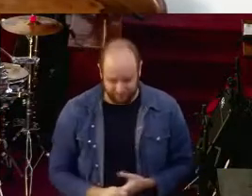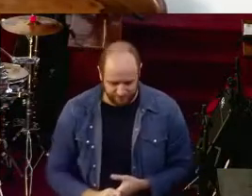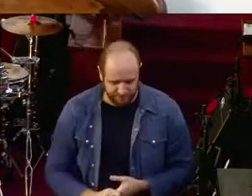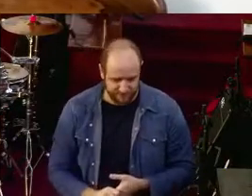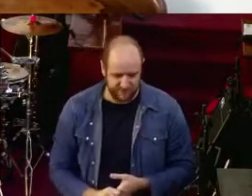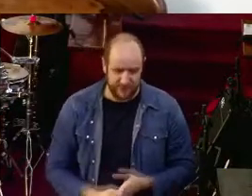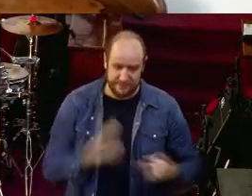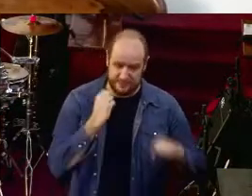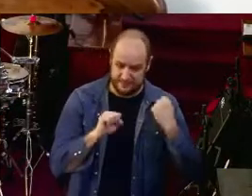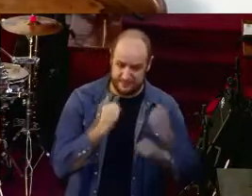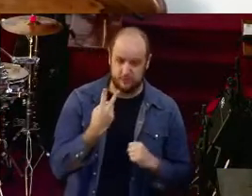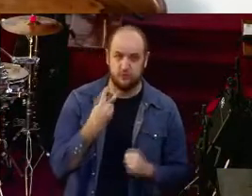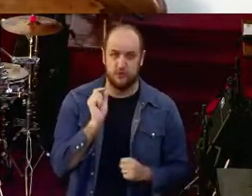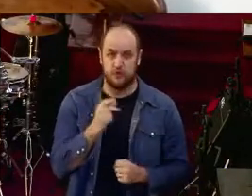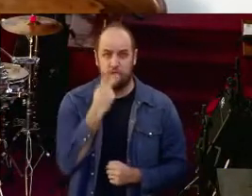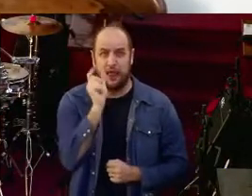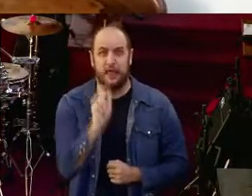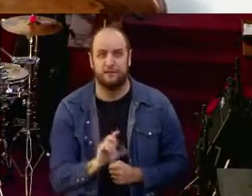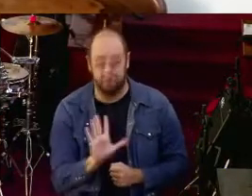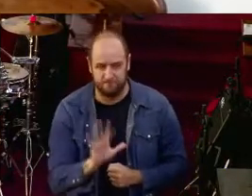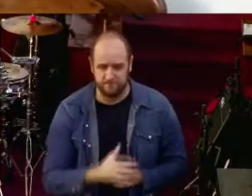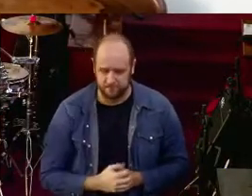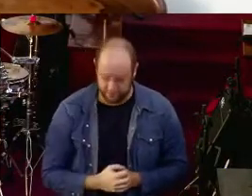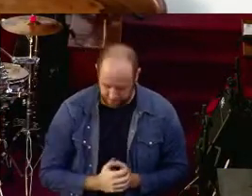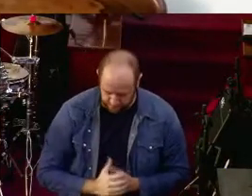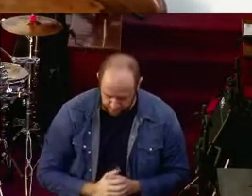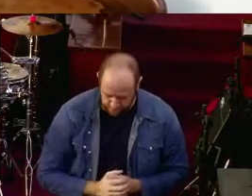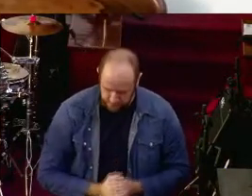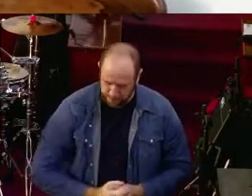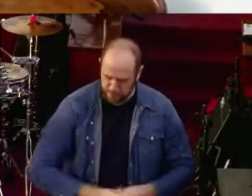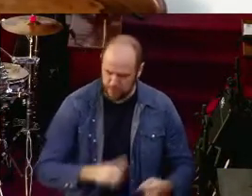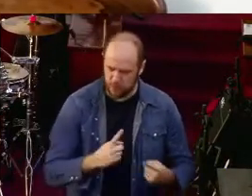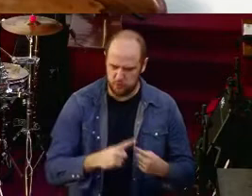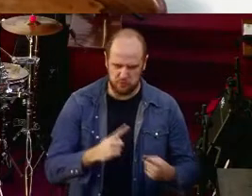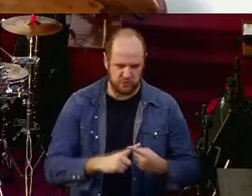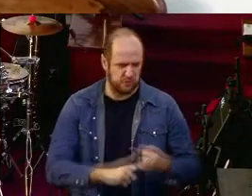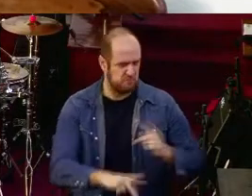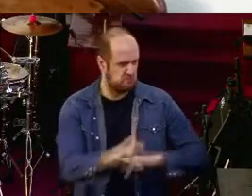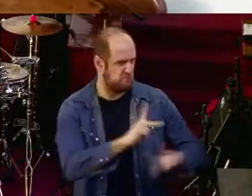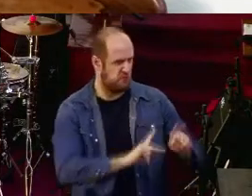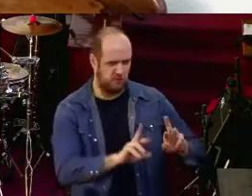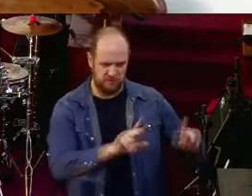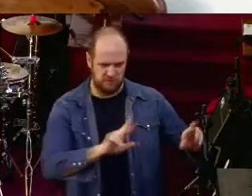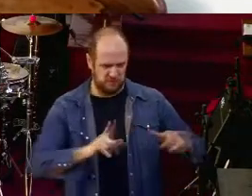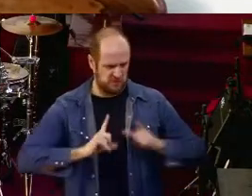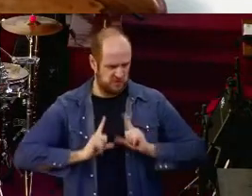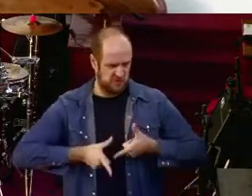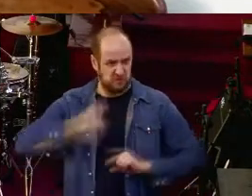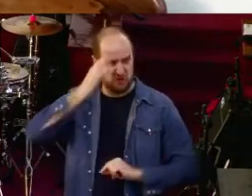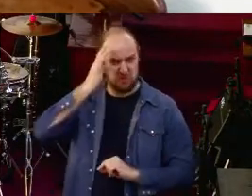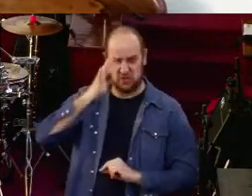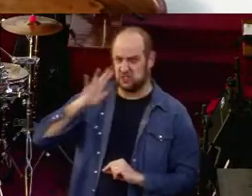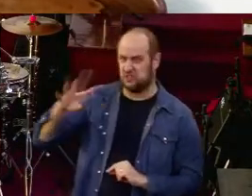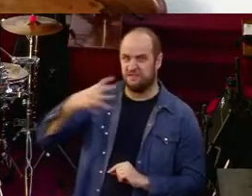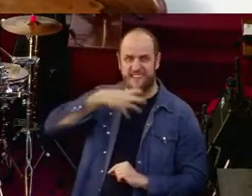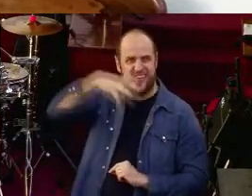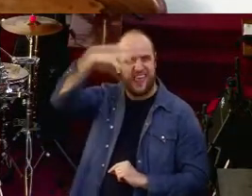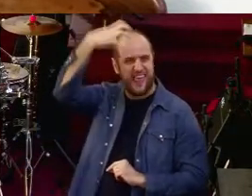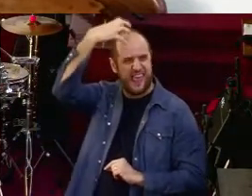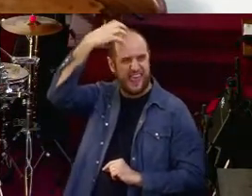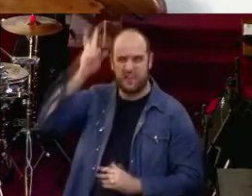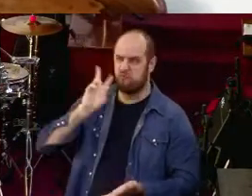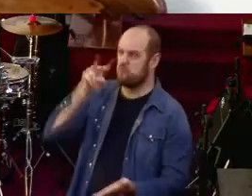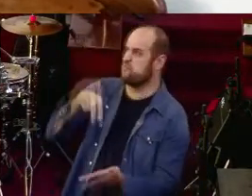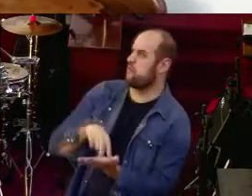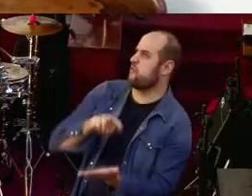número 2 diz assim: por que se enfurecem os gentios e os povos imaginam coisas vãs? Os reis da terra se levantam e